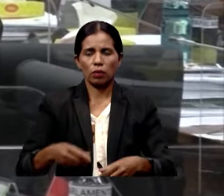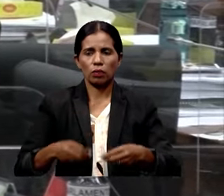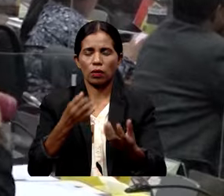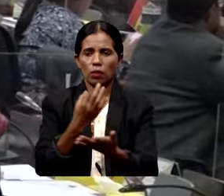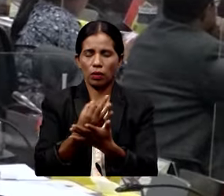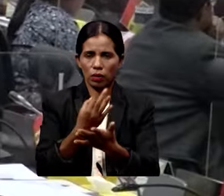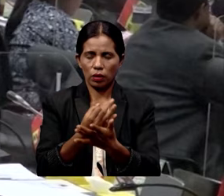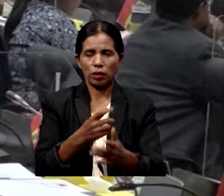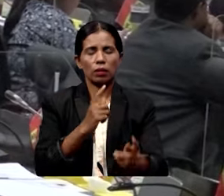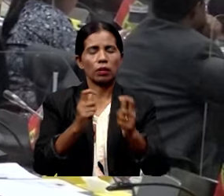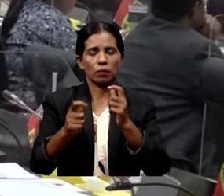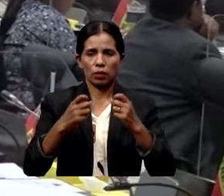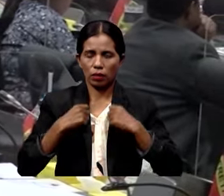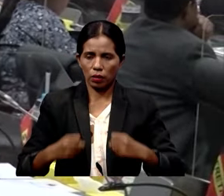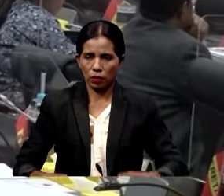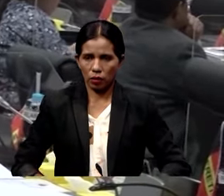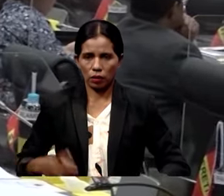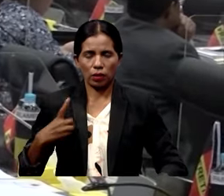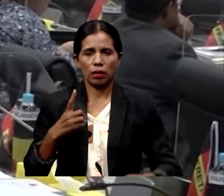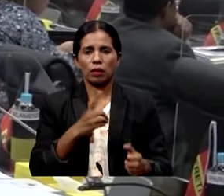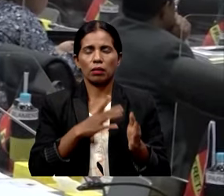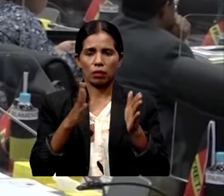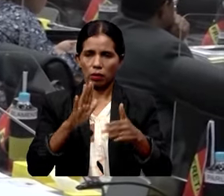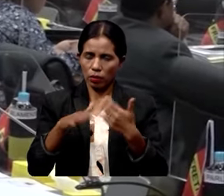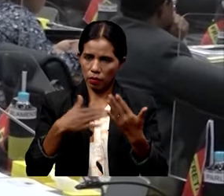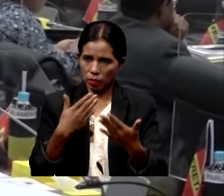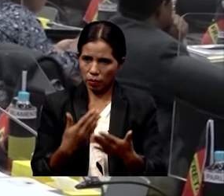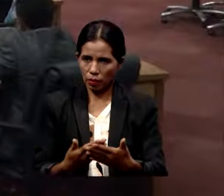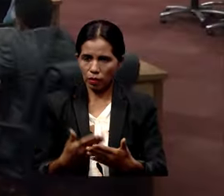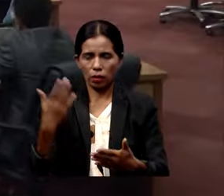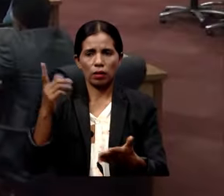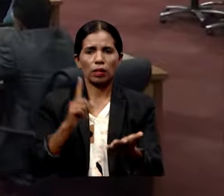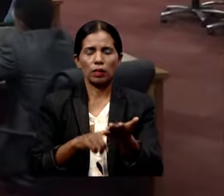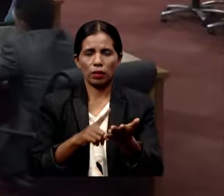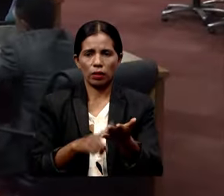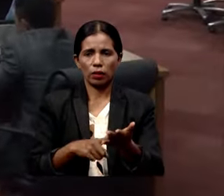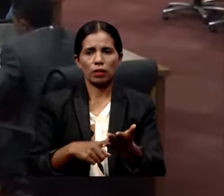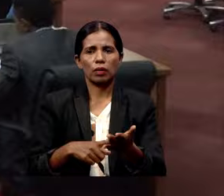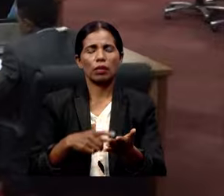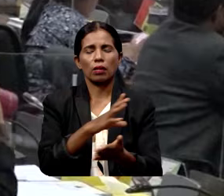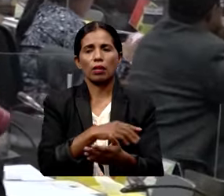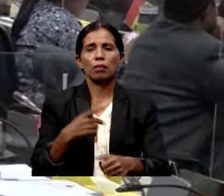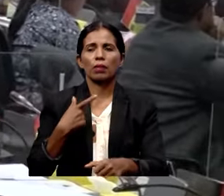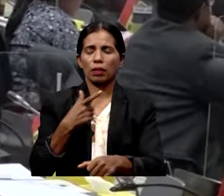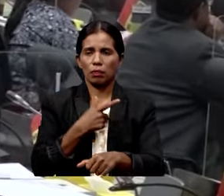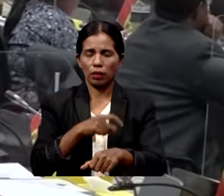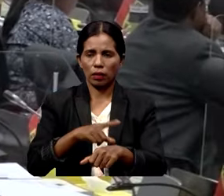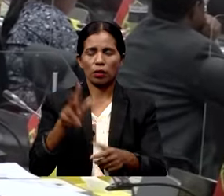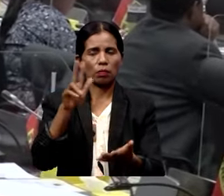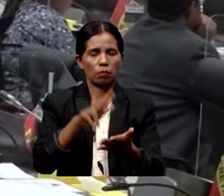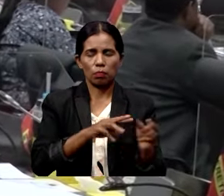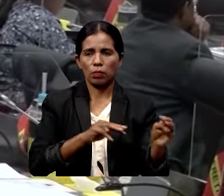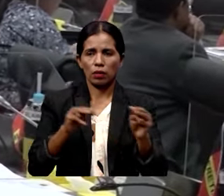subsídio transporte no saúde ba deputado Sira. Ne foi na laisne e a discussão generalidade Parlamento halo ona alteração ba